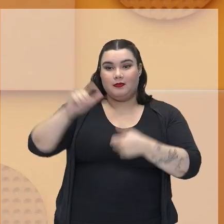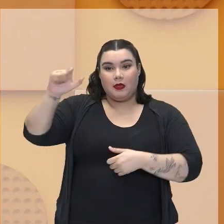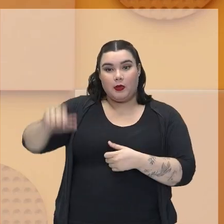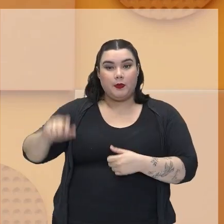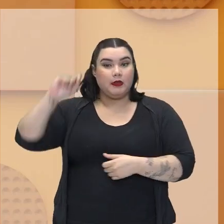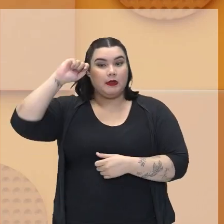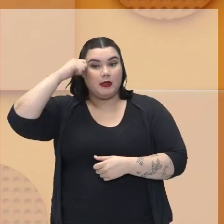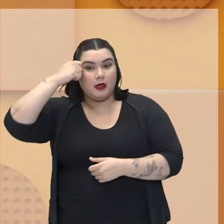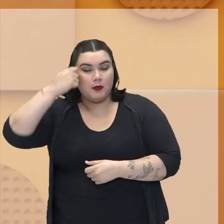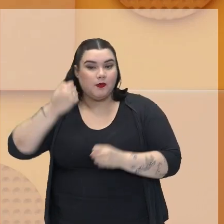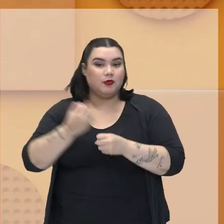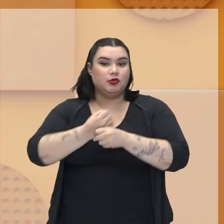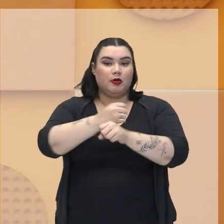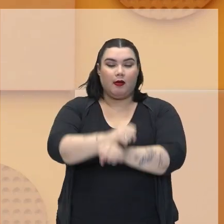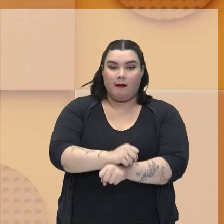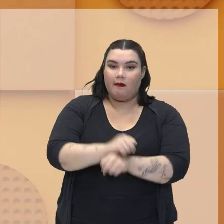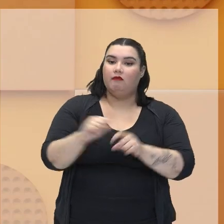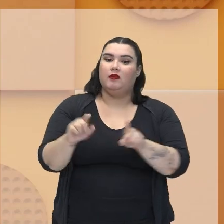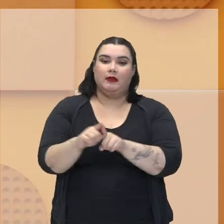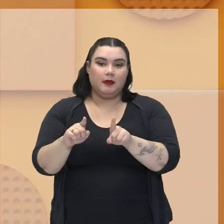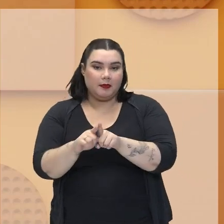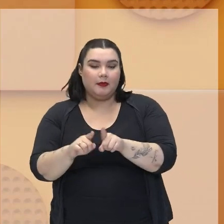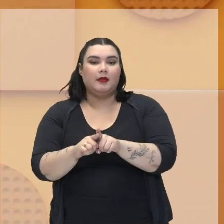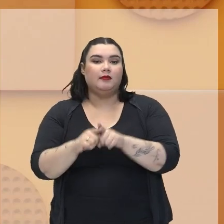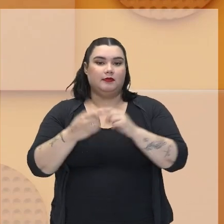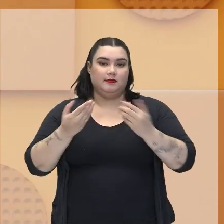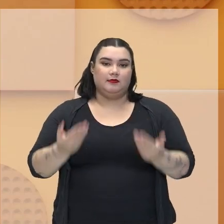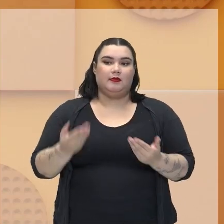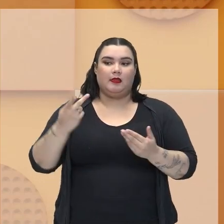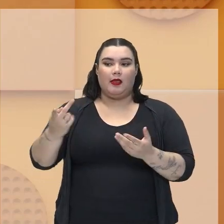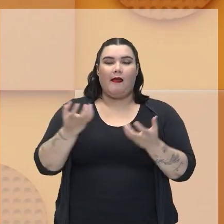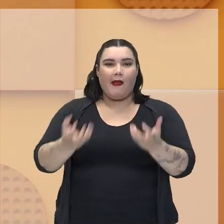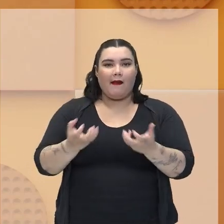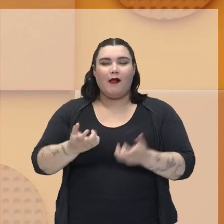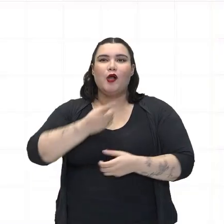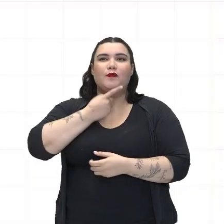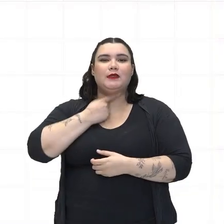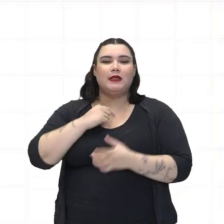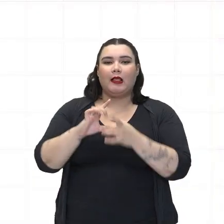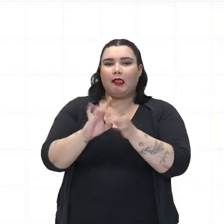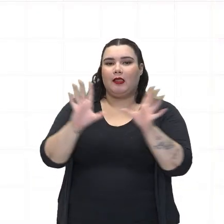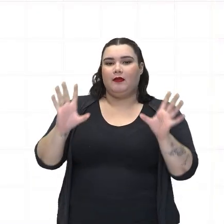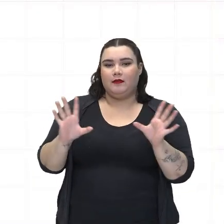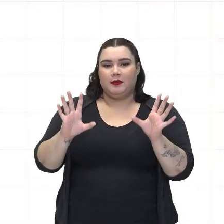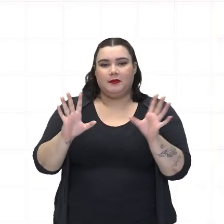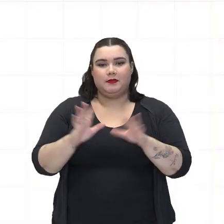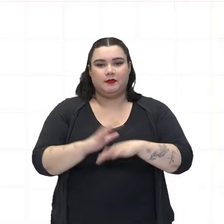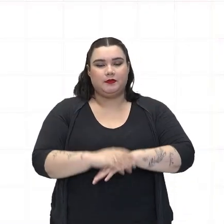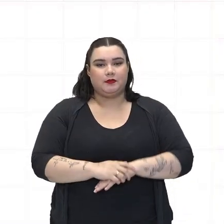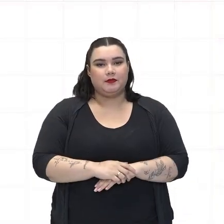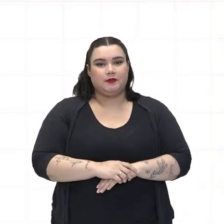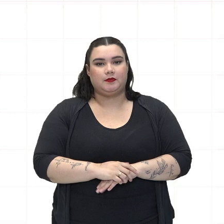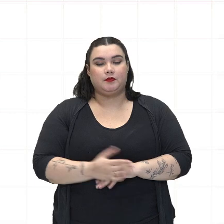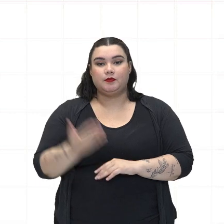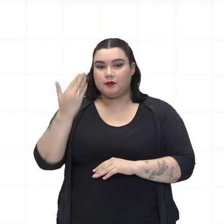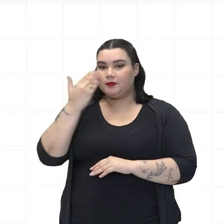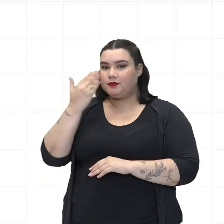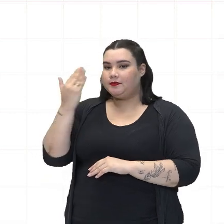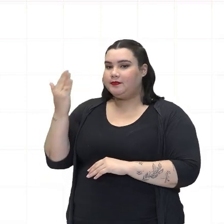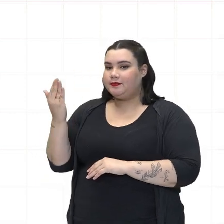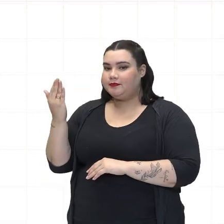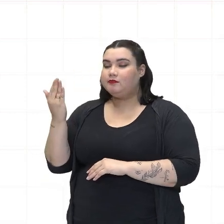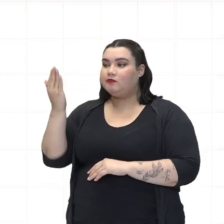o escravizado, que também, obviamente, queria a sua liberdade a todo custo. Vou trazer para vocês aqui a figura de